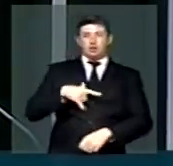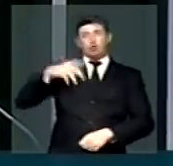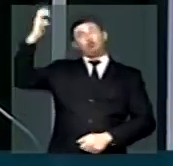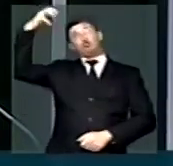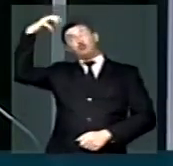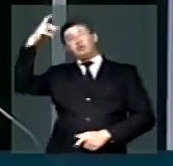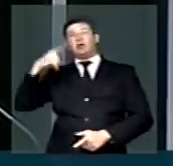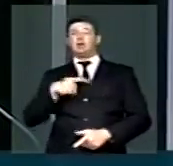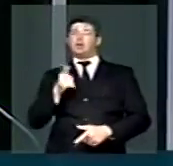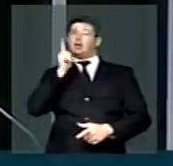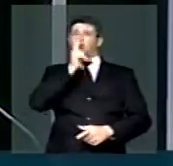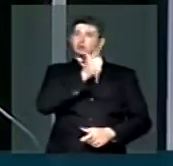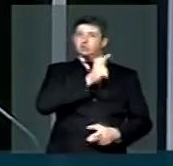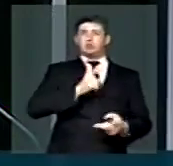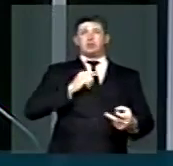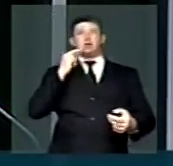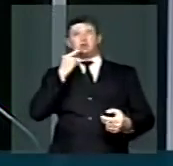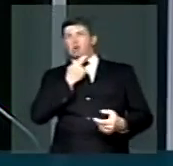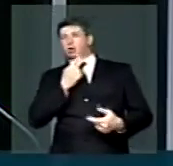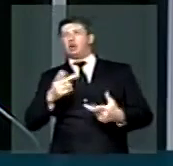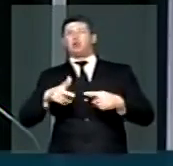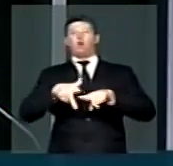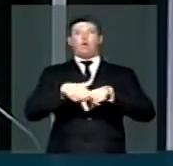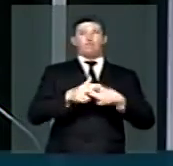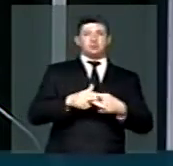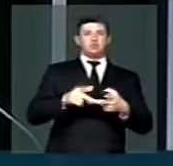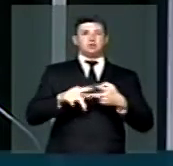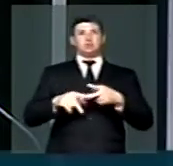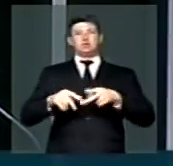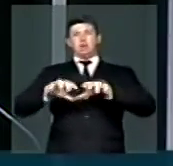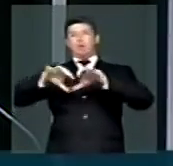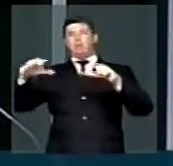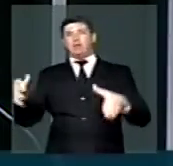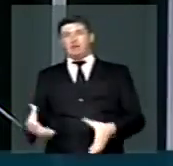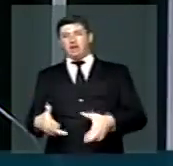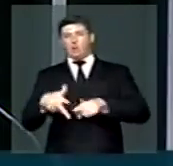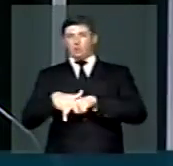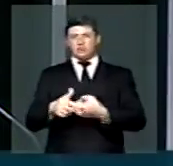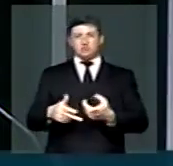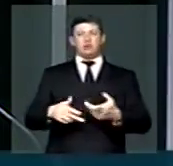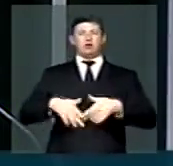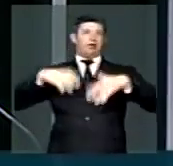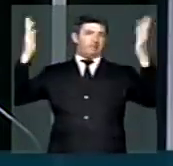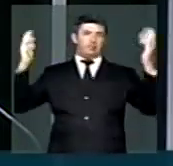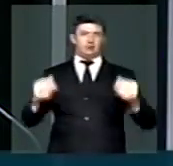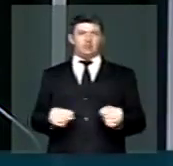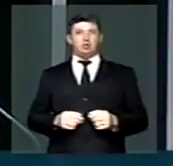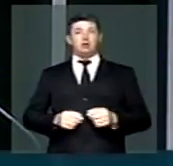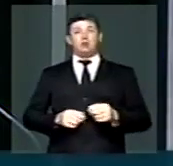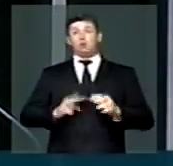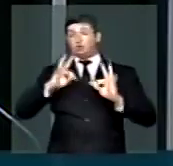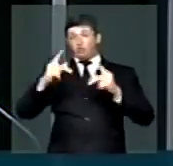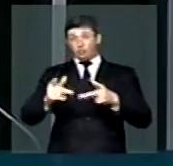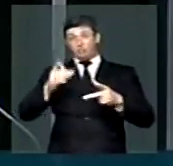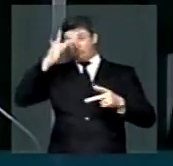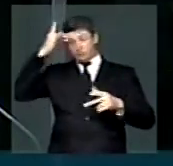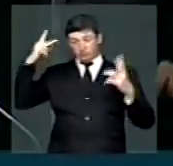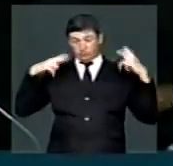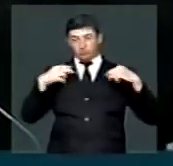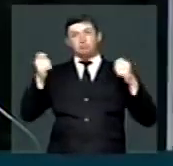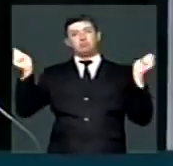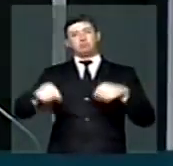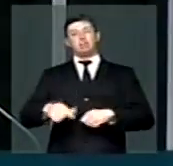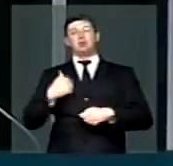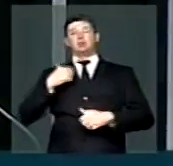chuveiro, lanchonete, restaurante, oficina, borracharia, enfim, para que o motorista possa efetivamente